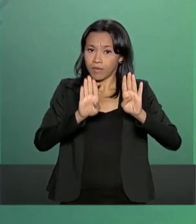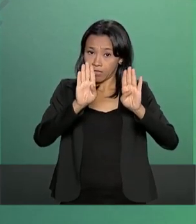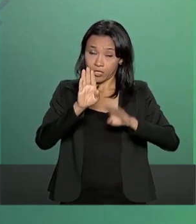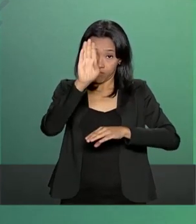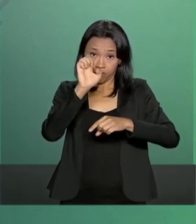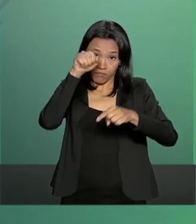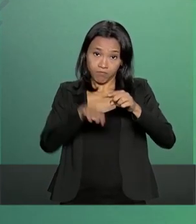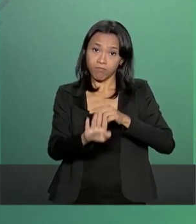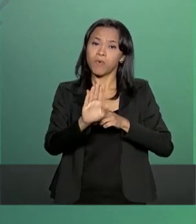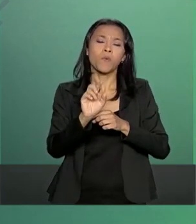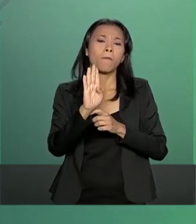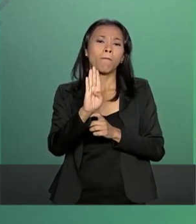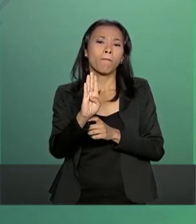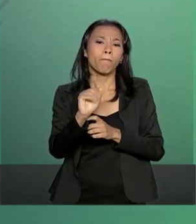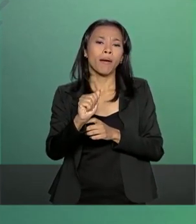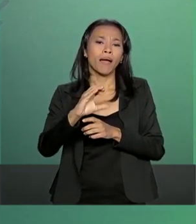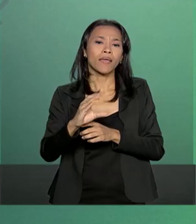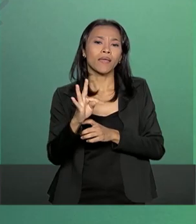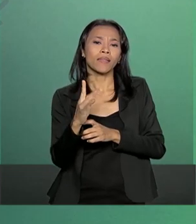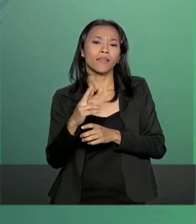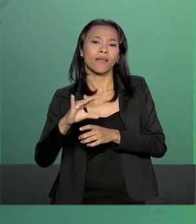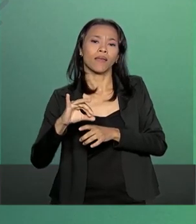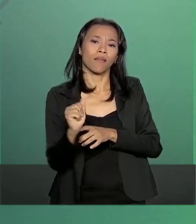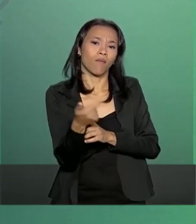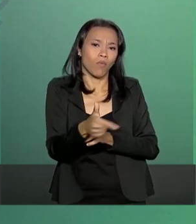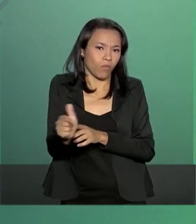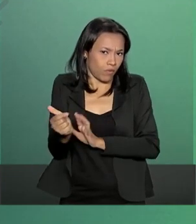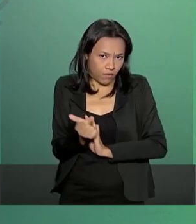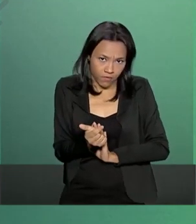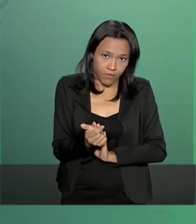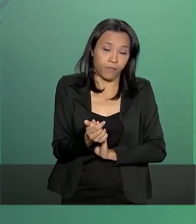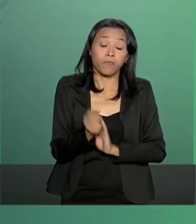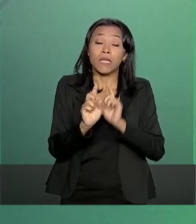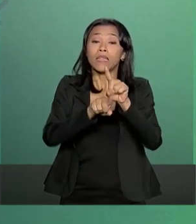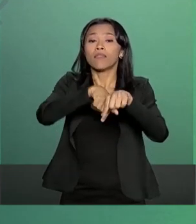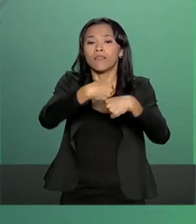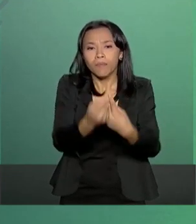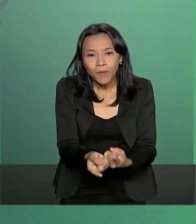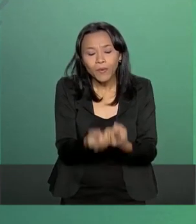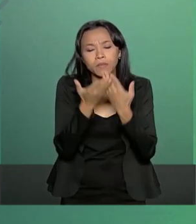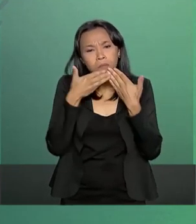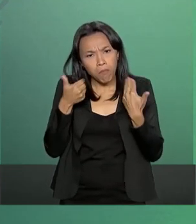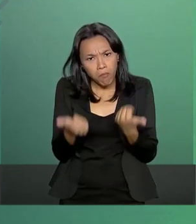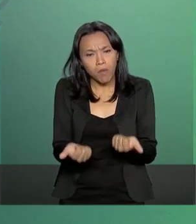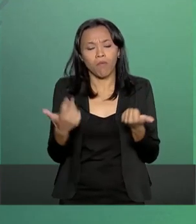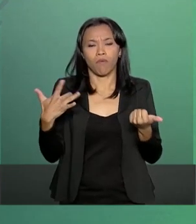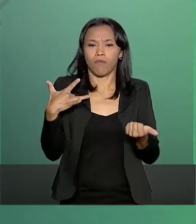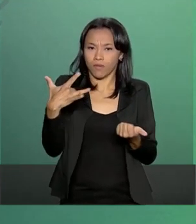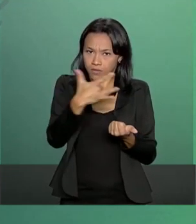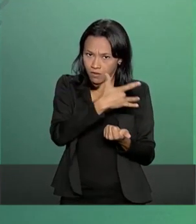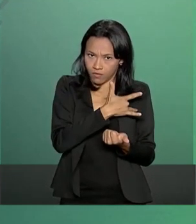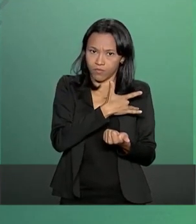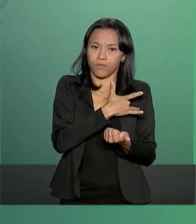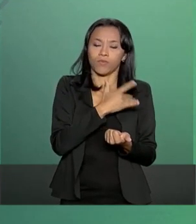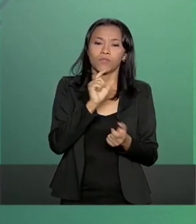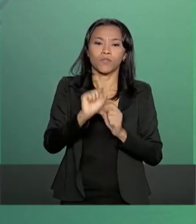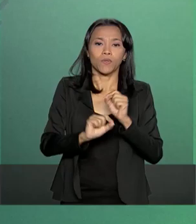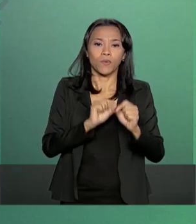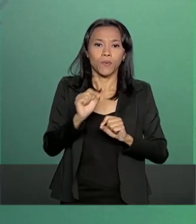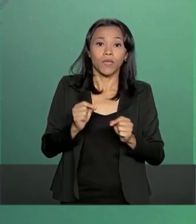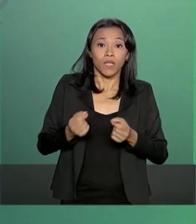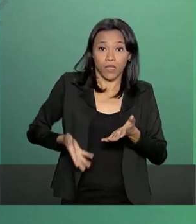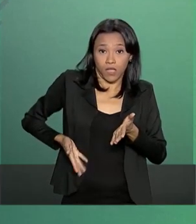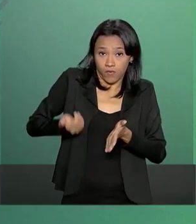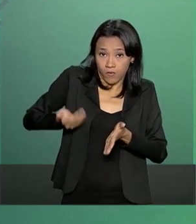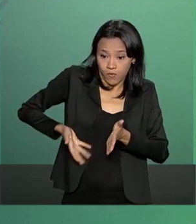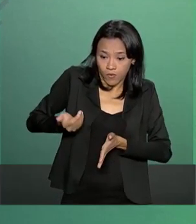infecção. Nos dias seguintes, houve melhora do seu estado de saúde, com redução da coleção líquida